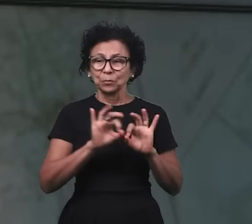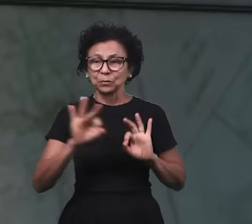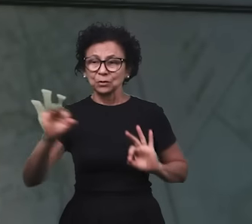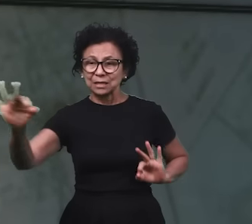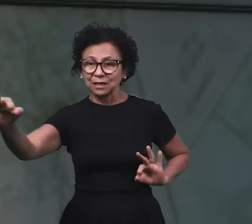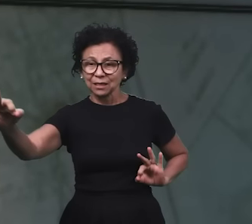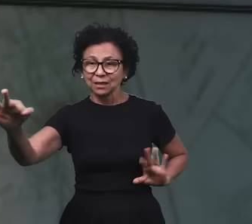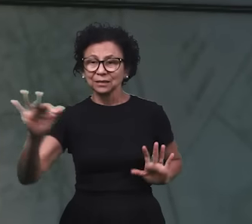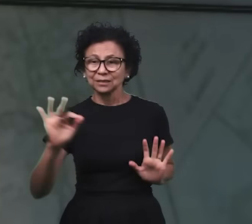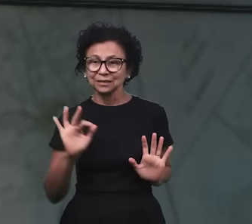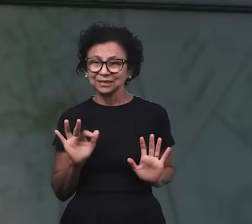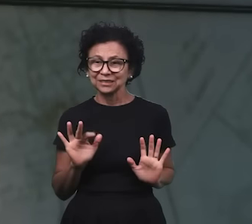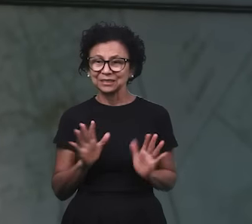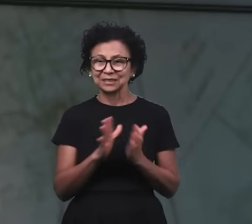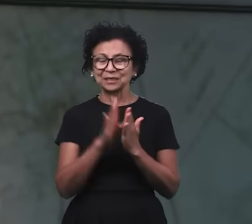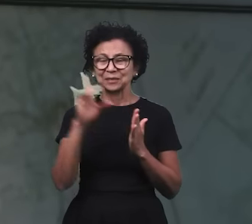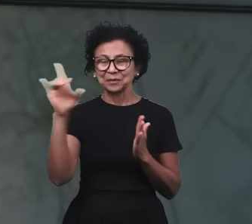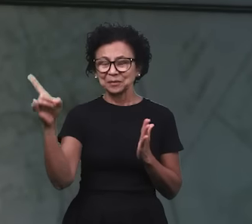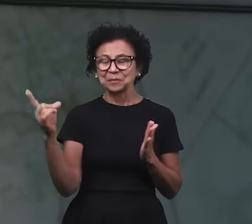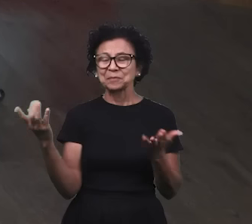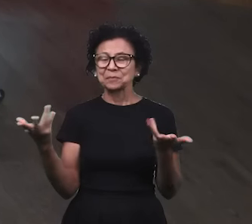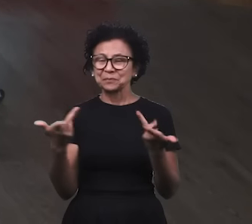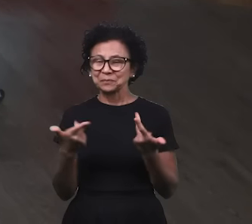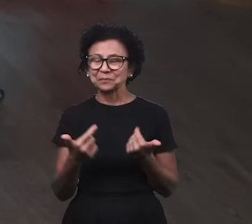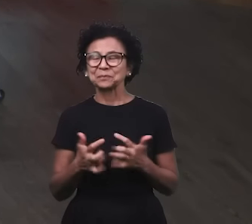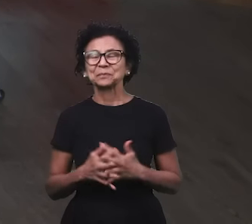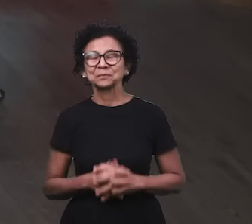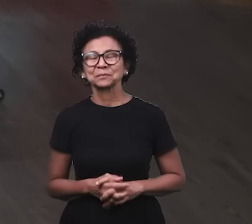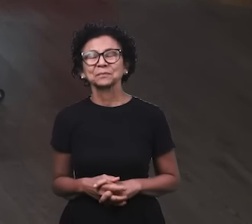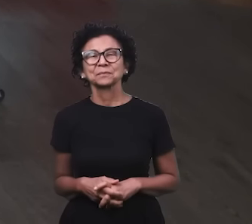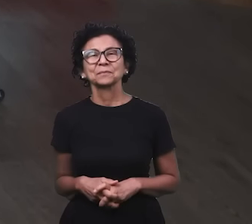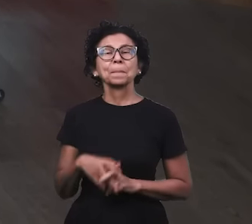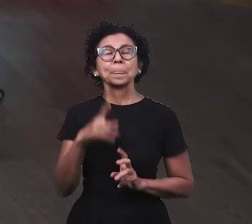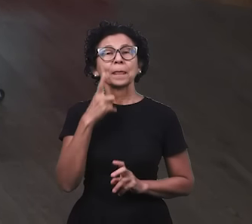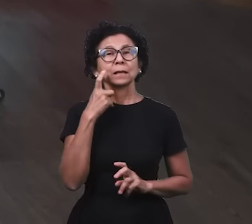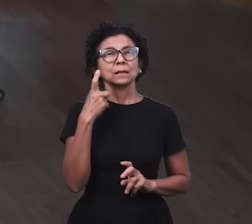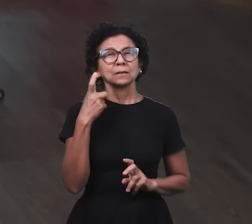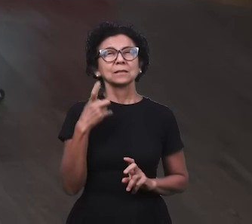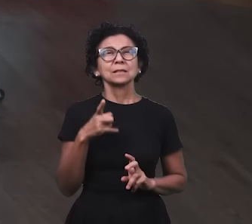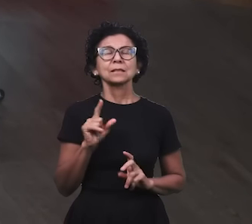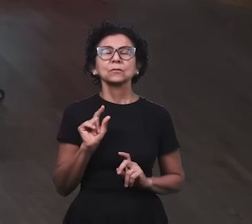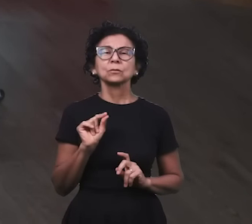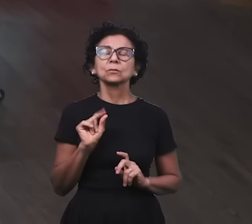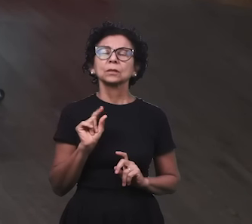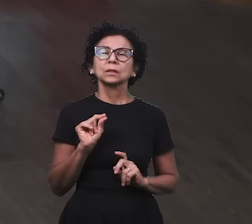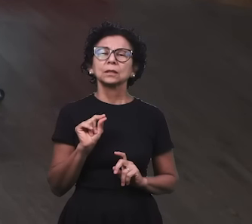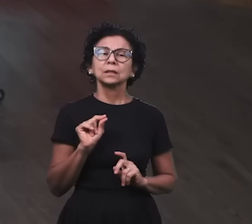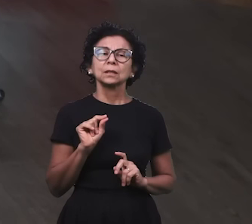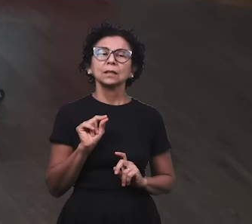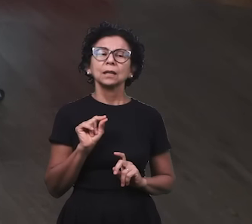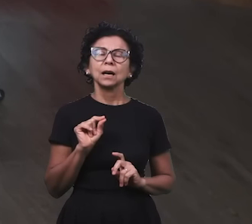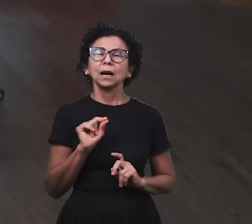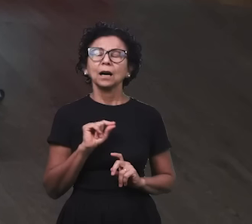algo extraordinário. Aqui tem uma coisa interessante, Vinícius, que aqui diz que eles pensavam